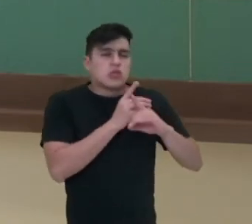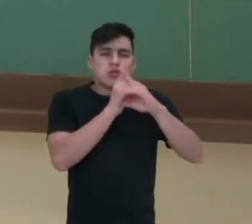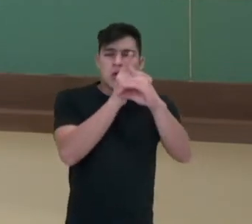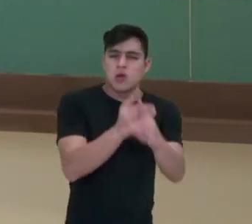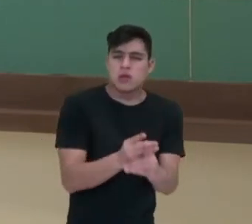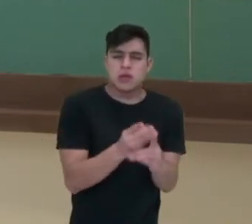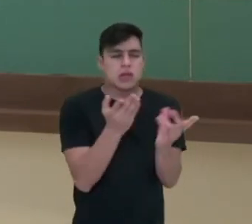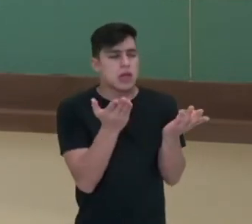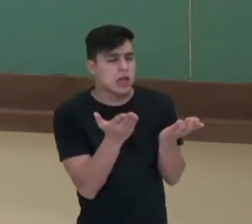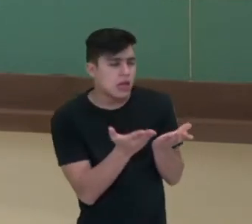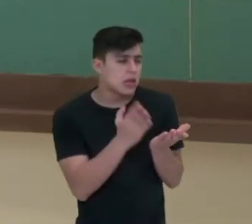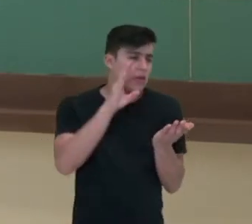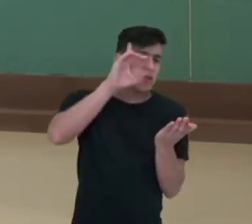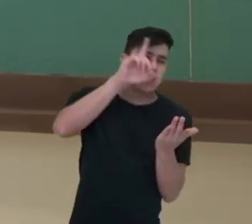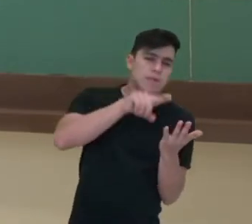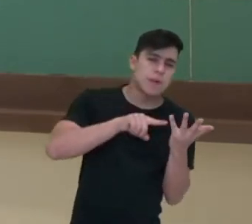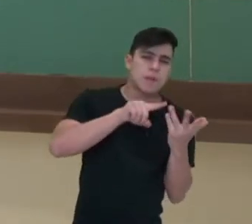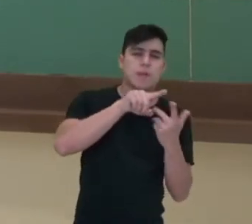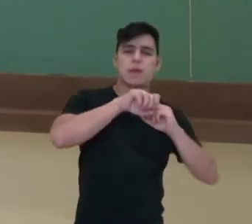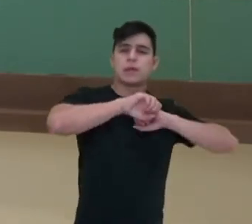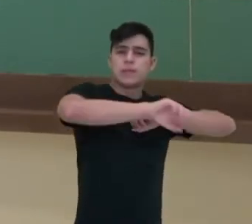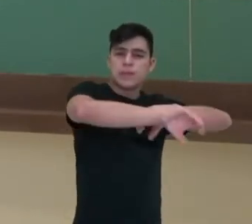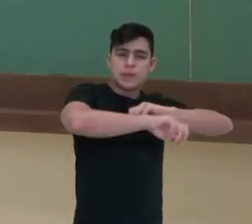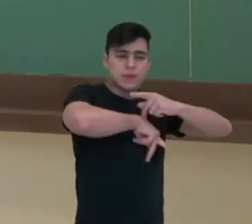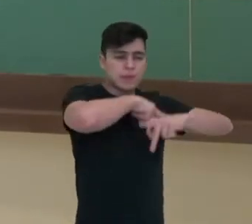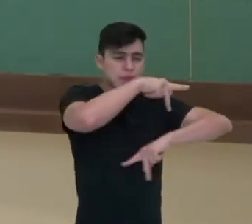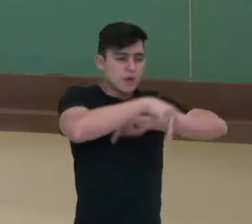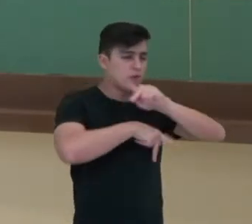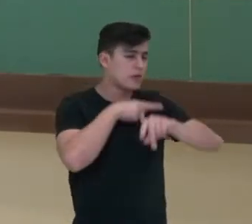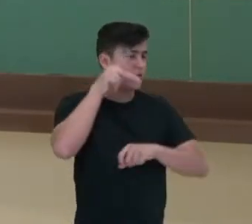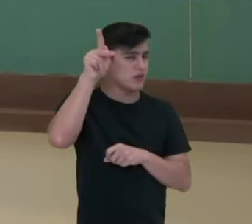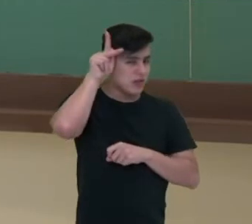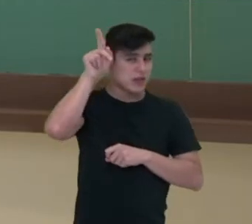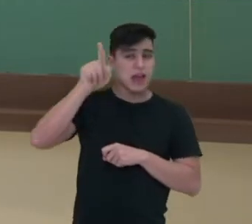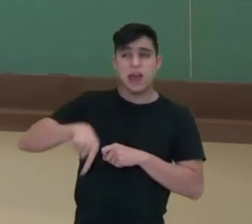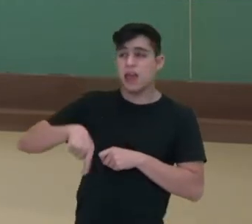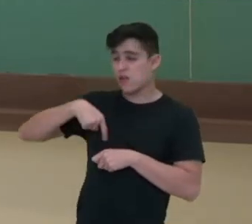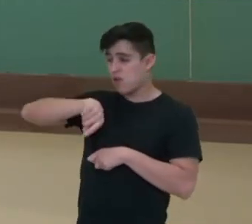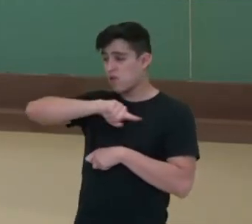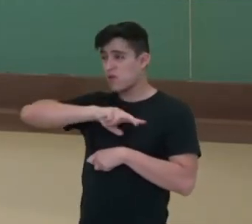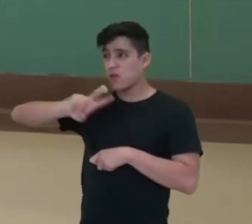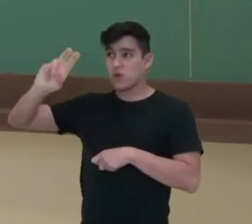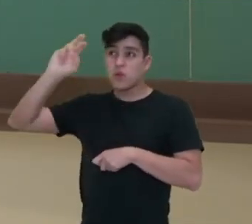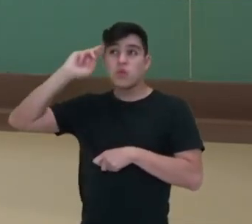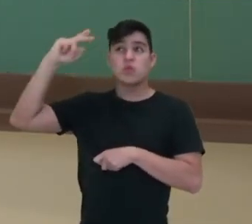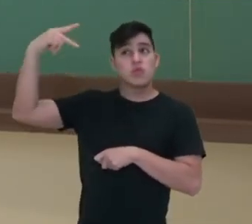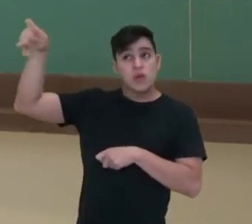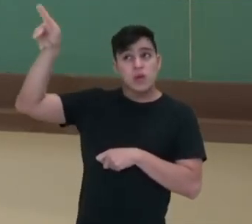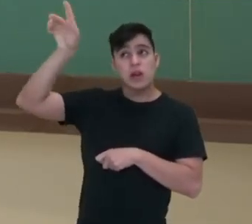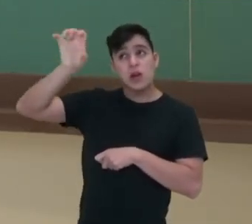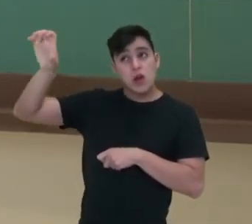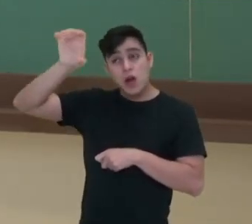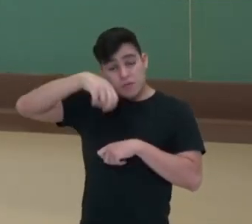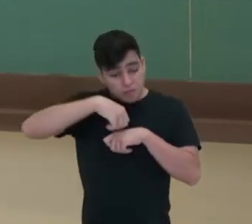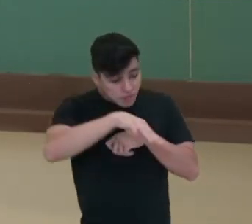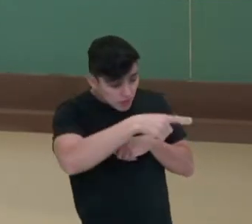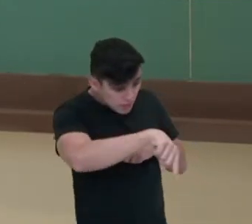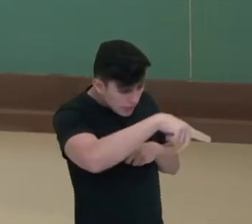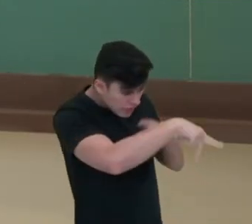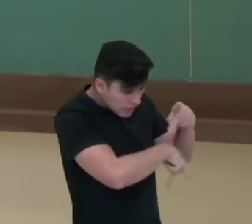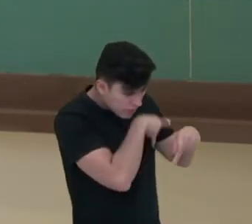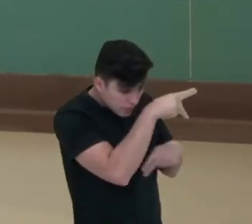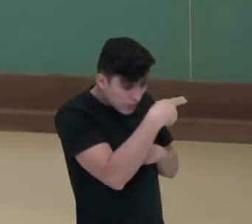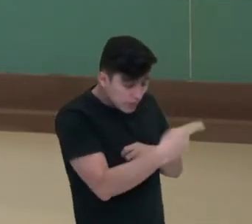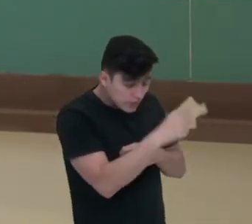cristã para as comunidades indígenas, ou seja, a cultura portuguesa, europeia, sendo levada para os nativos brasileiros, e